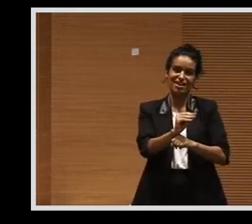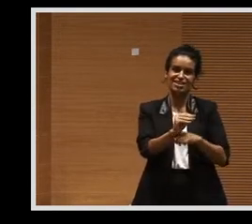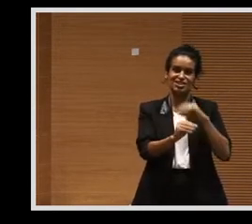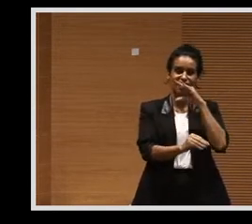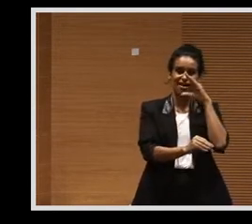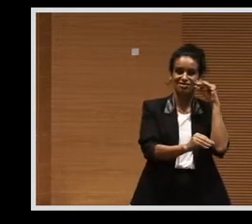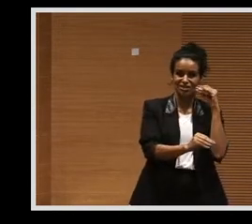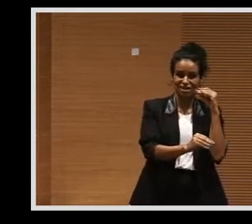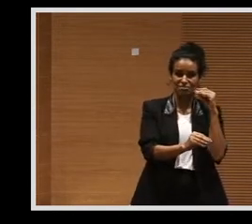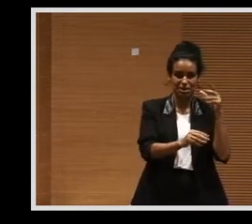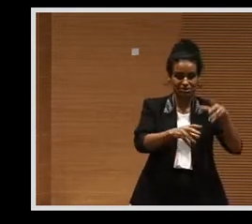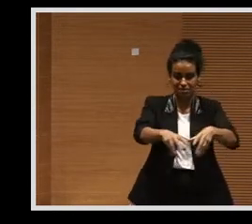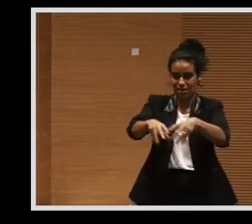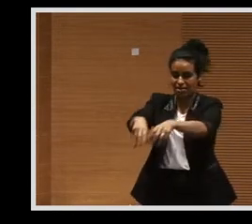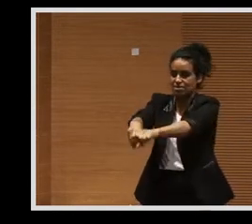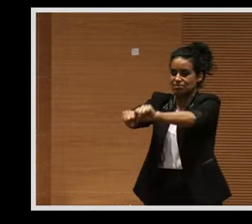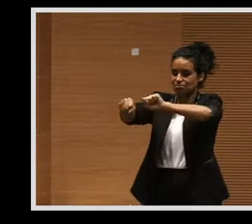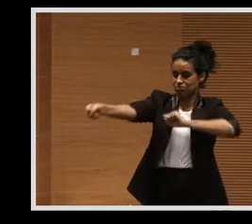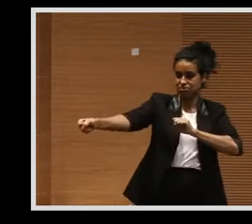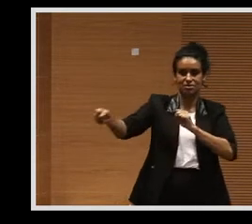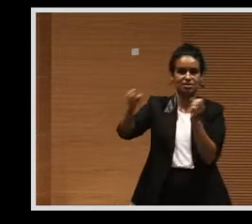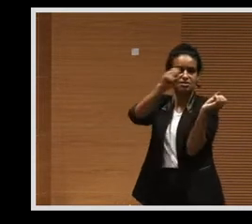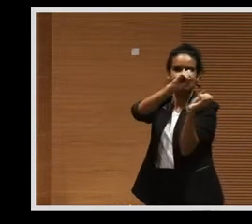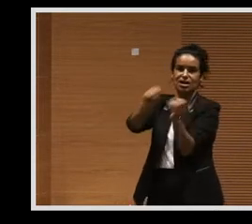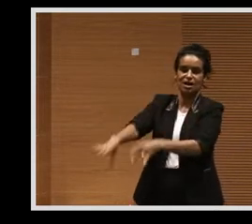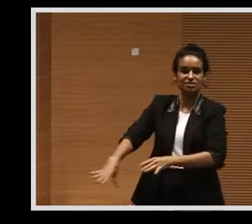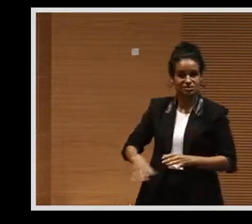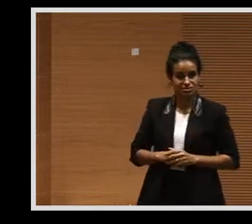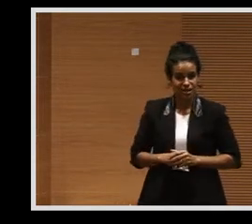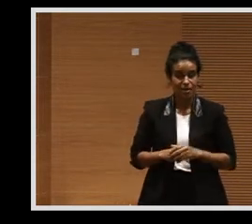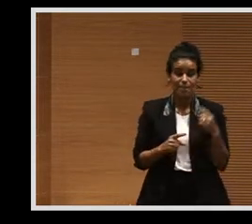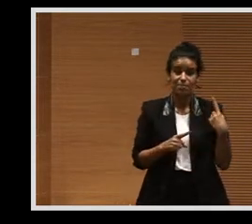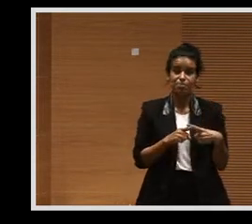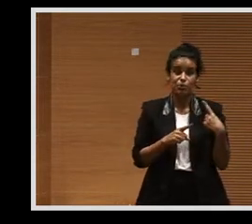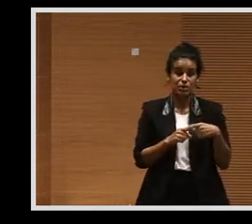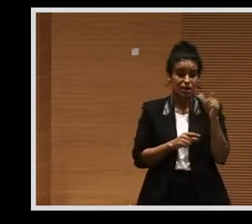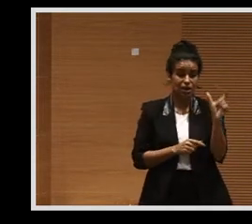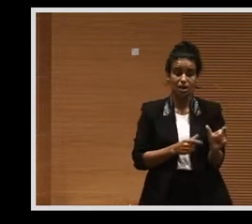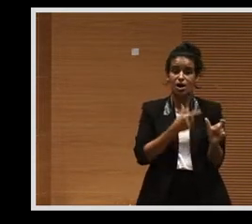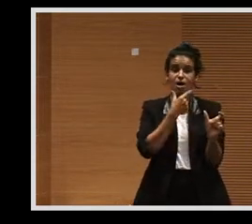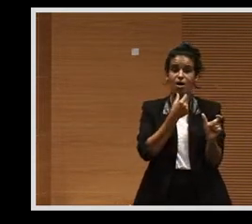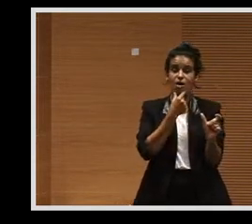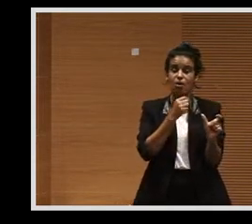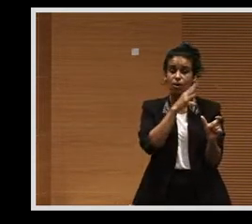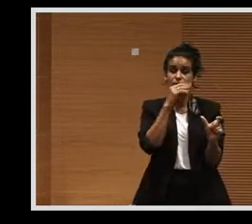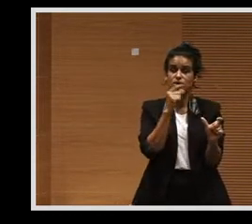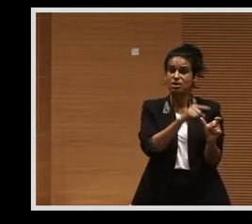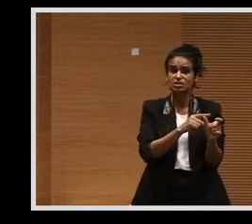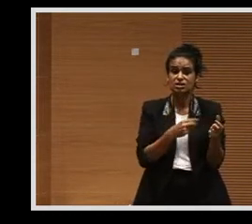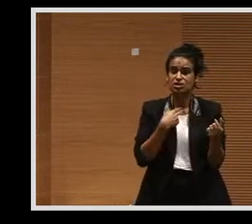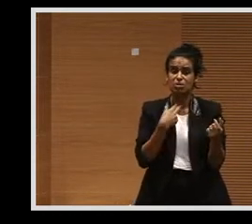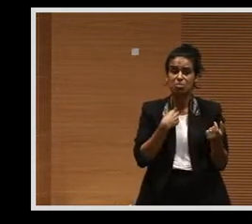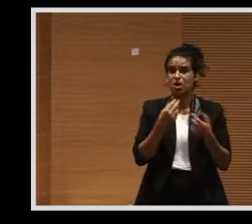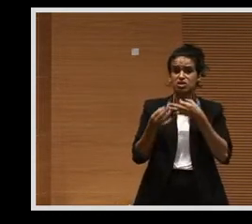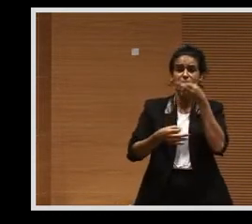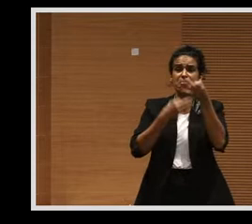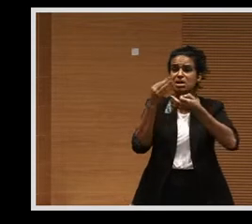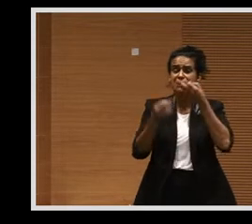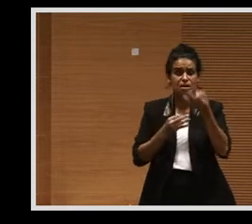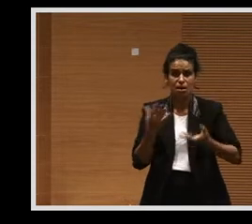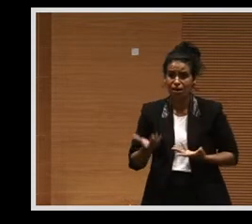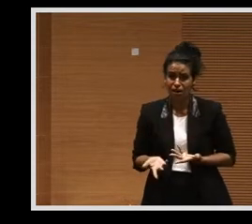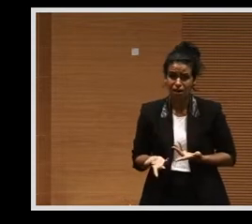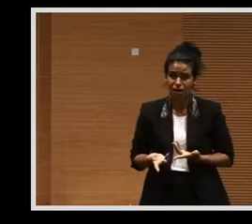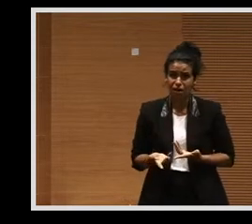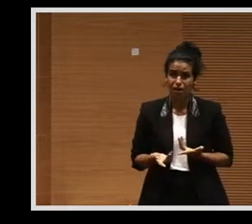ele é objeto dos pais, né? E escola e família vão monitorando os sintomas para dar o retorno. Então,